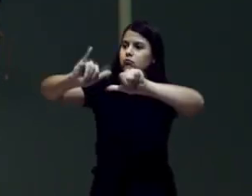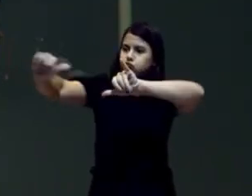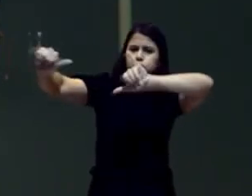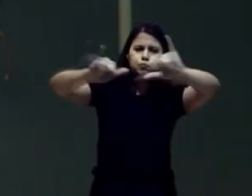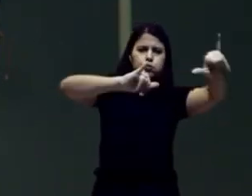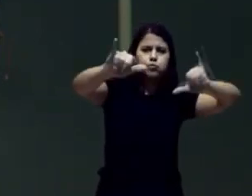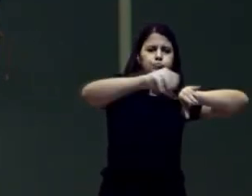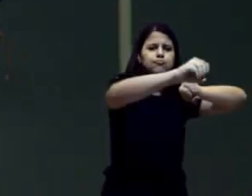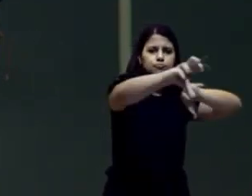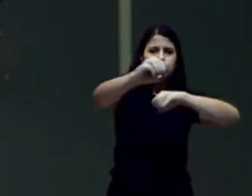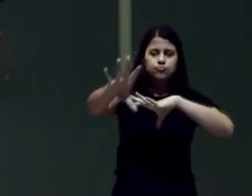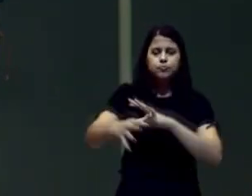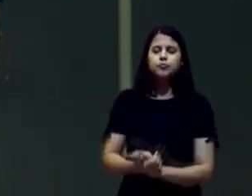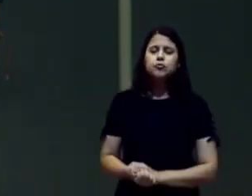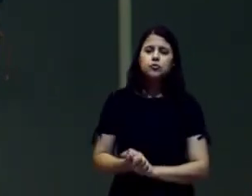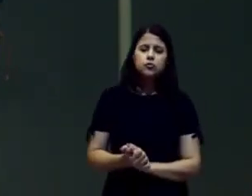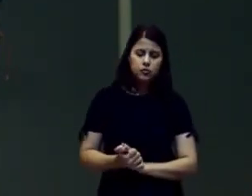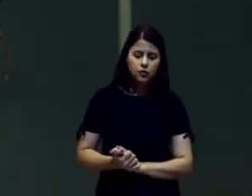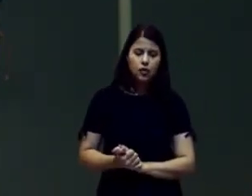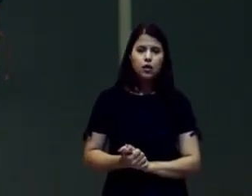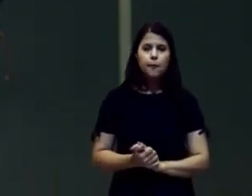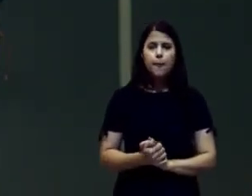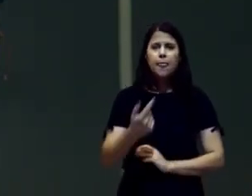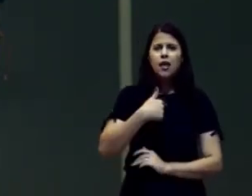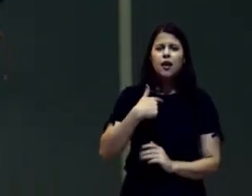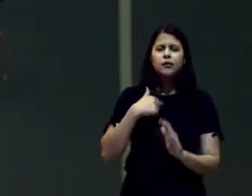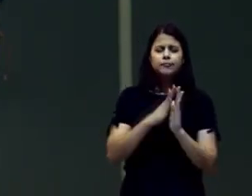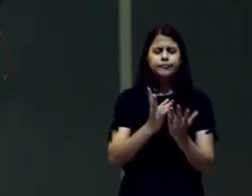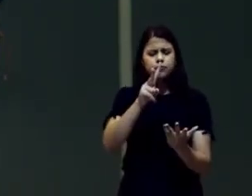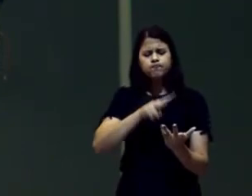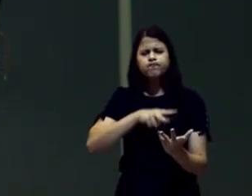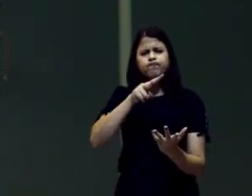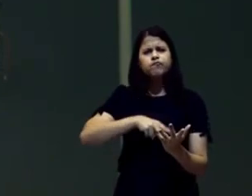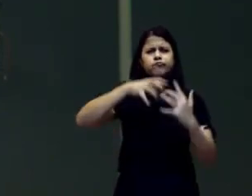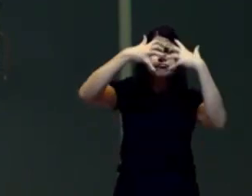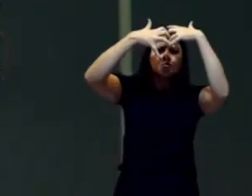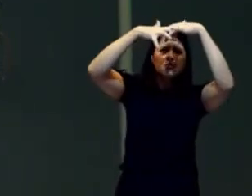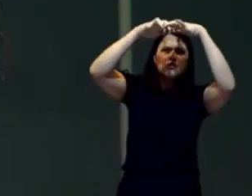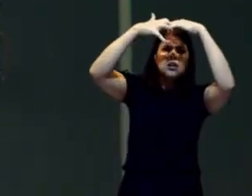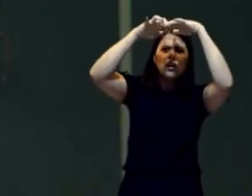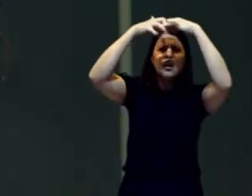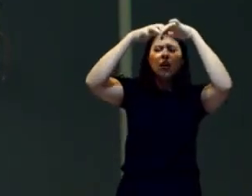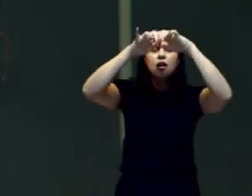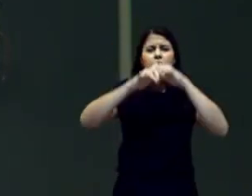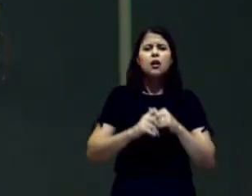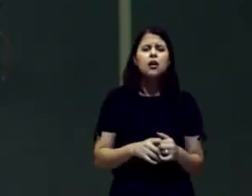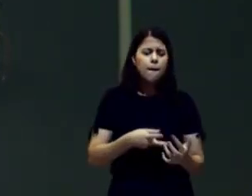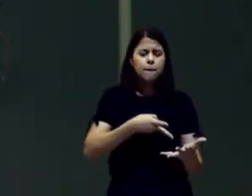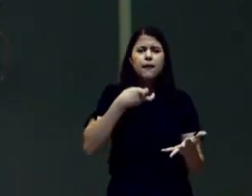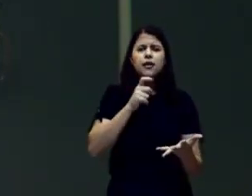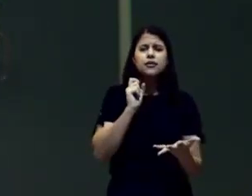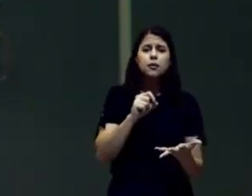Eu estava meditando na carta de Paulo a Timóteo e percebendo como essa